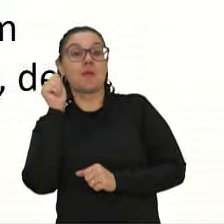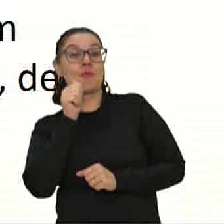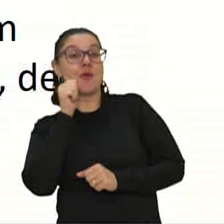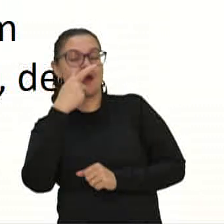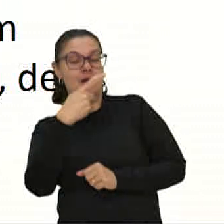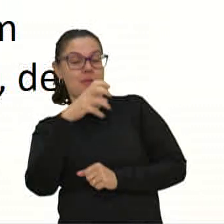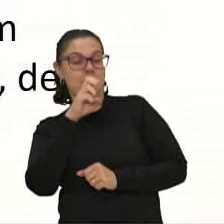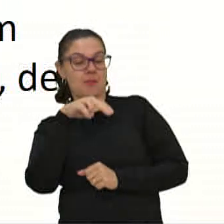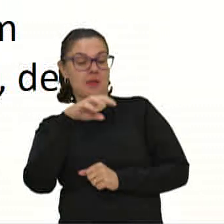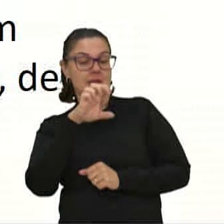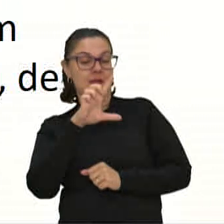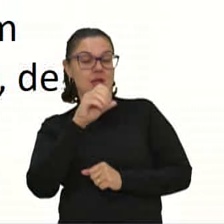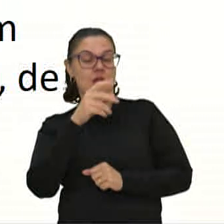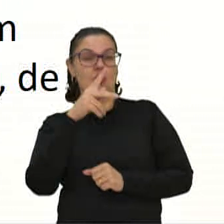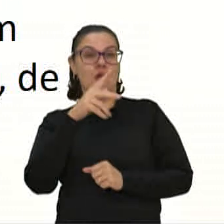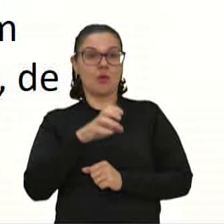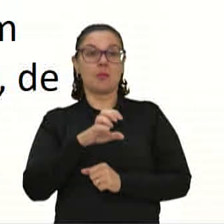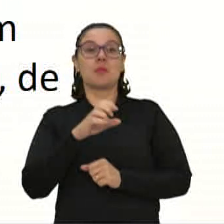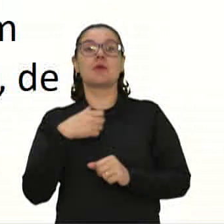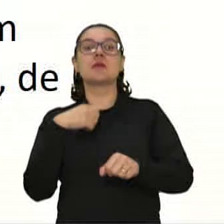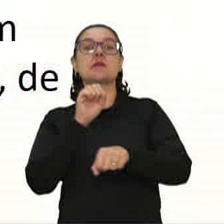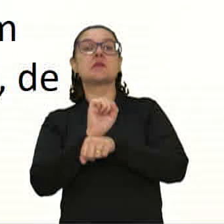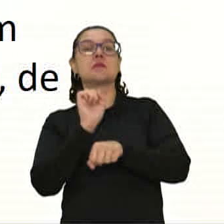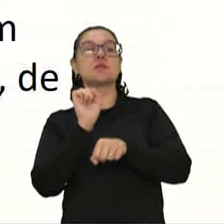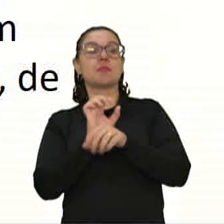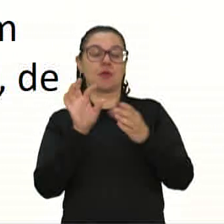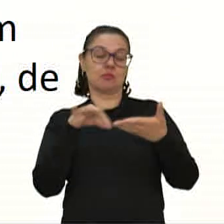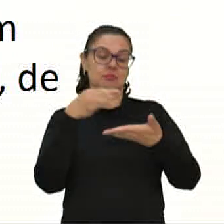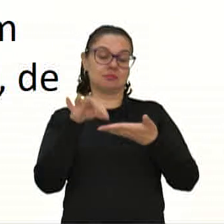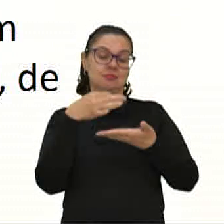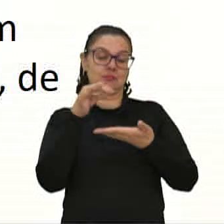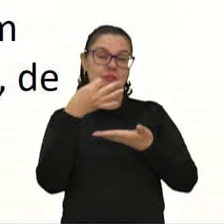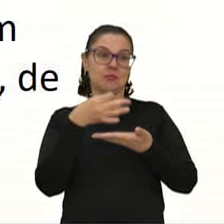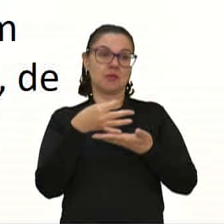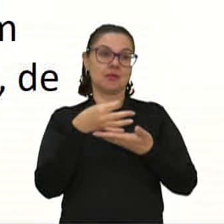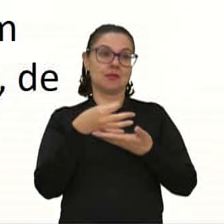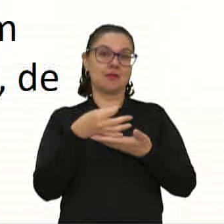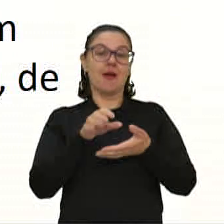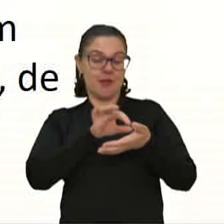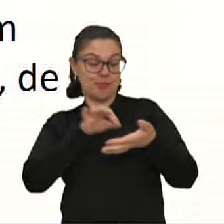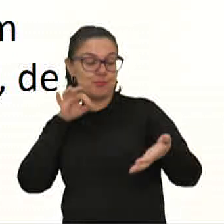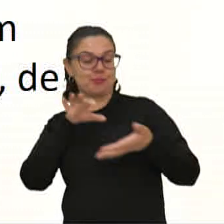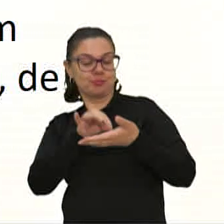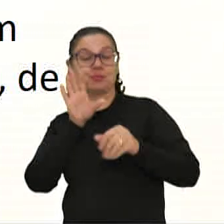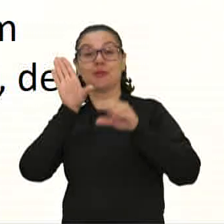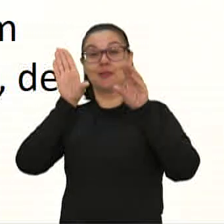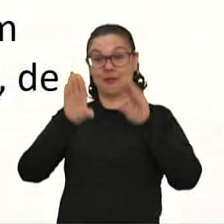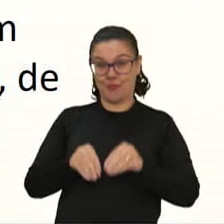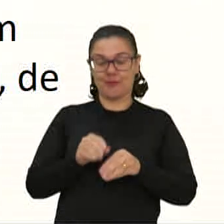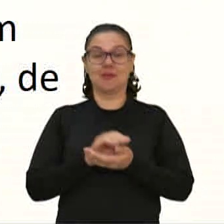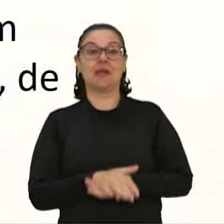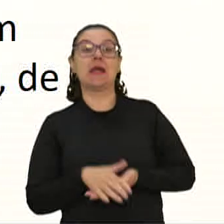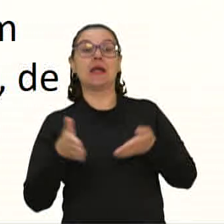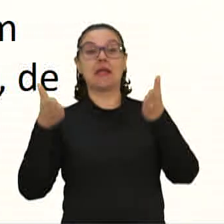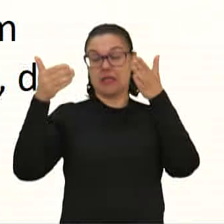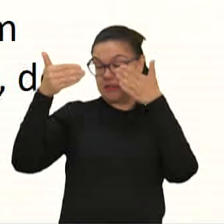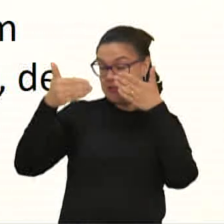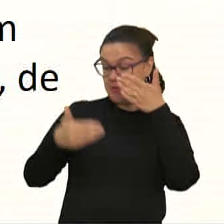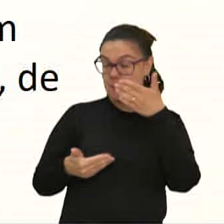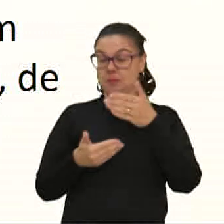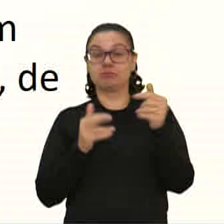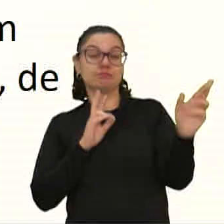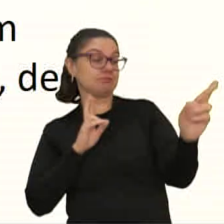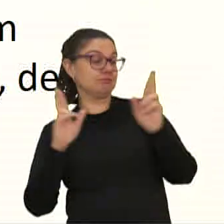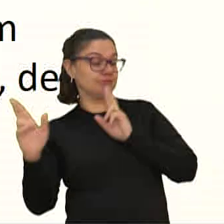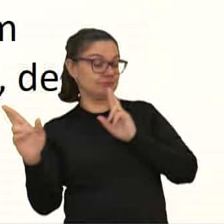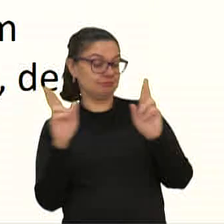Penélope aguarda Ulisses, o Odisseu, bordando de dia e desbordando de noite, né? Há aqui uma clara relação